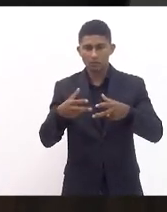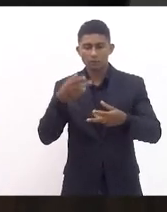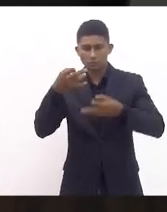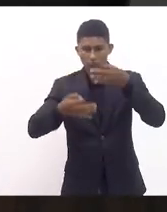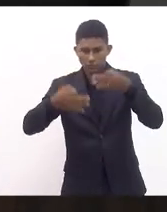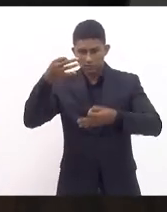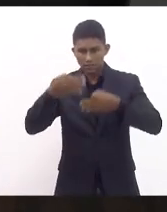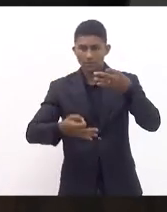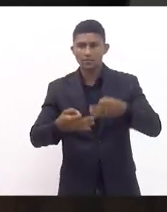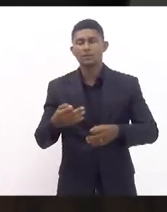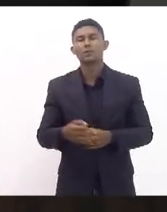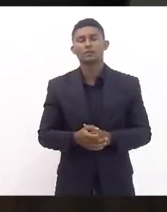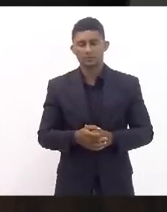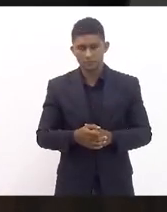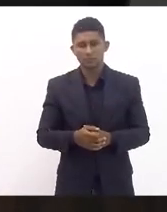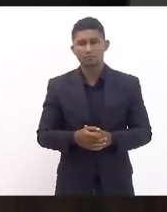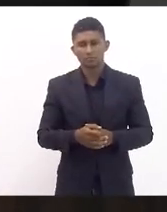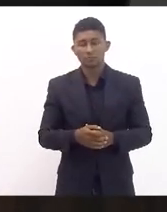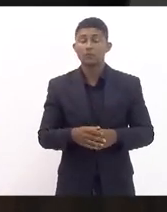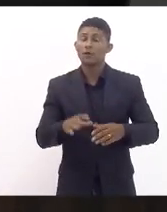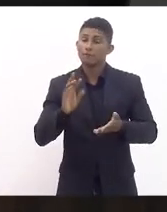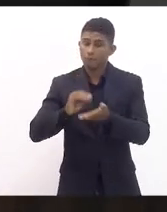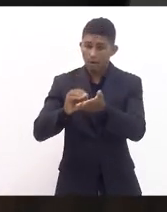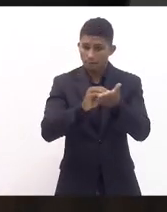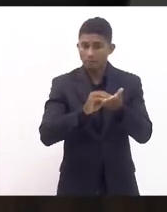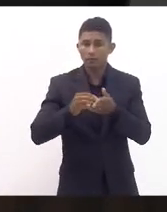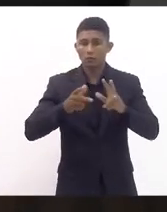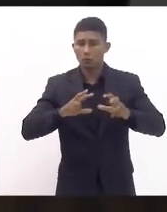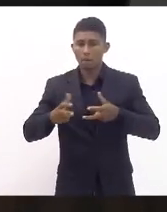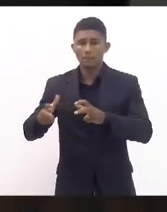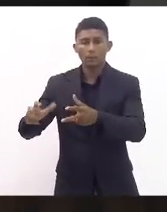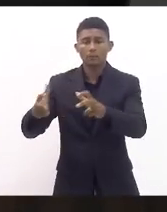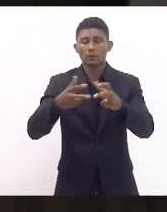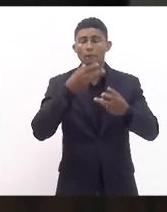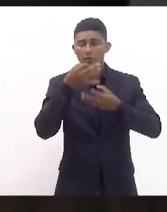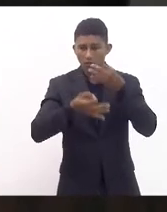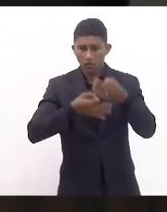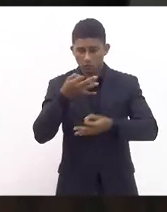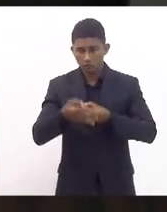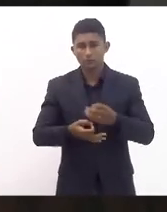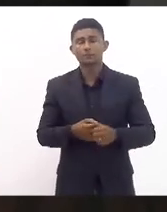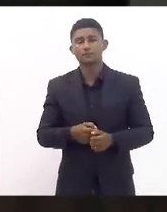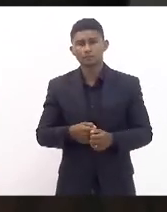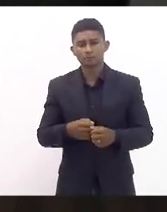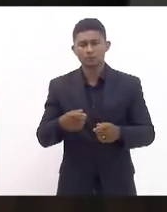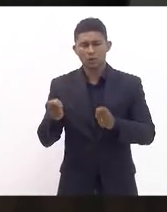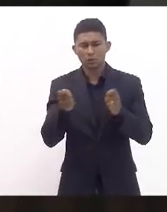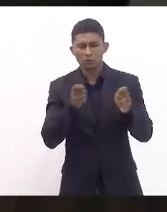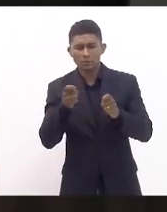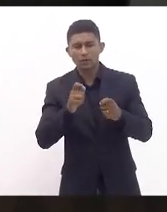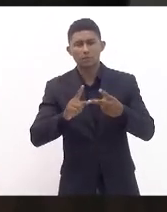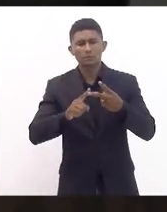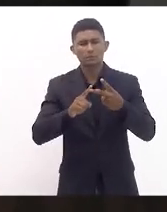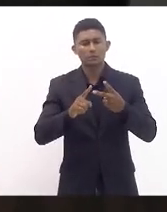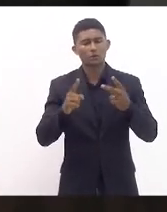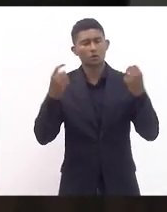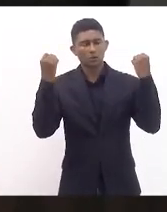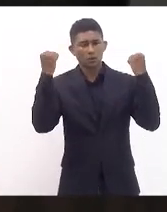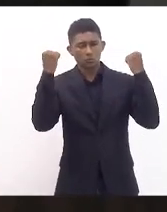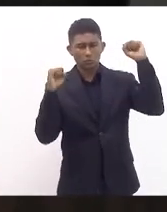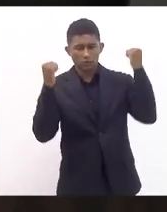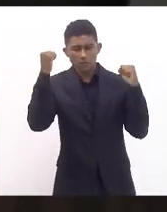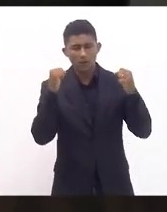relator deputado Carlos Mink. Pendendo de pareceres das comissões de Defesa do Consumidor, Economia, Indústria e Comércio e